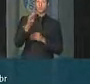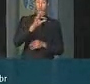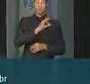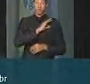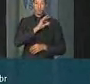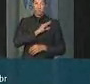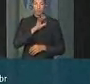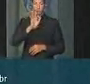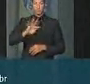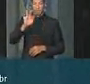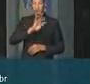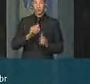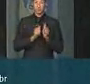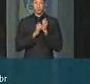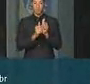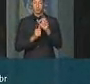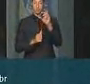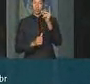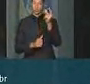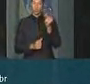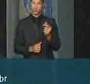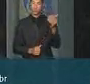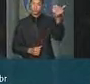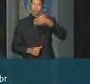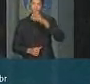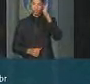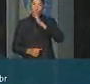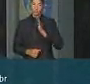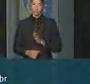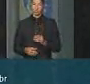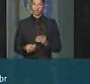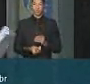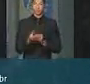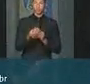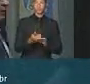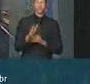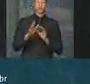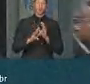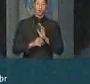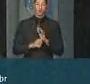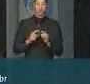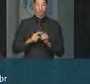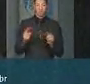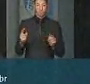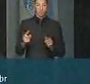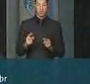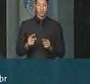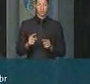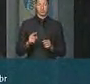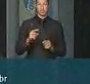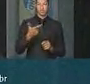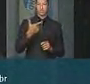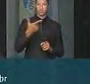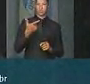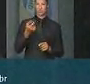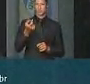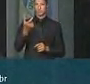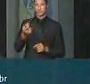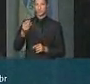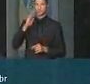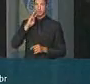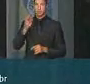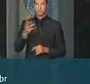Polícia Federal está acompanhando o dinheiro está vindo para o Brasil sendo repatriado o dinheiro do roubo mas o dobro disso cerca de